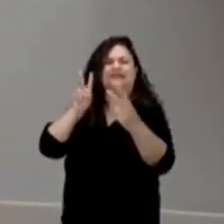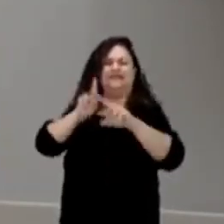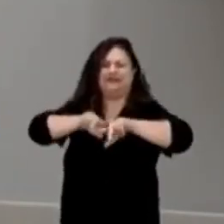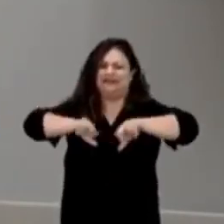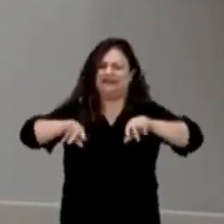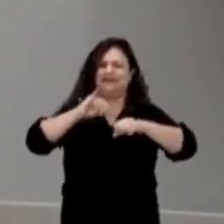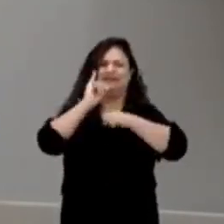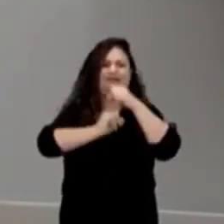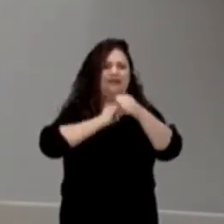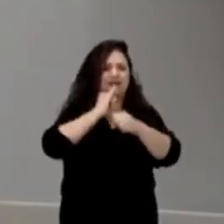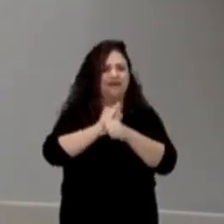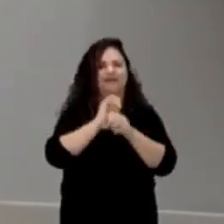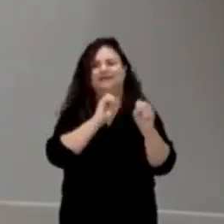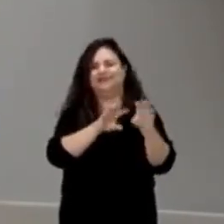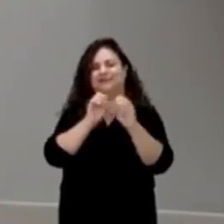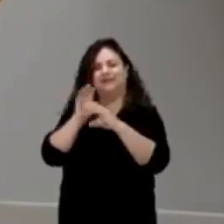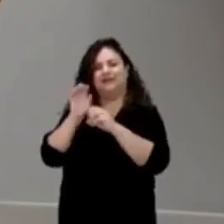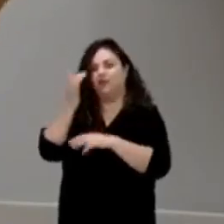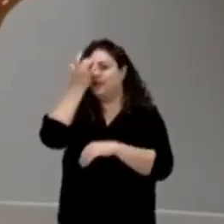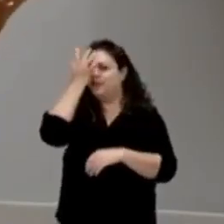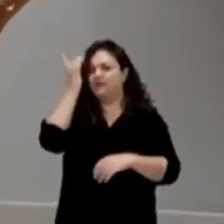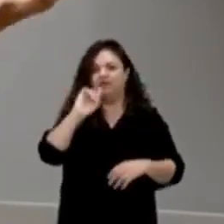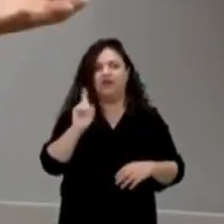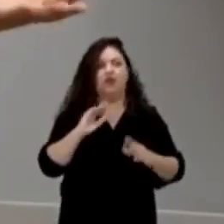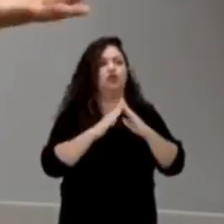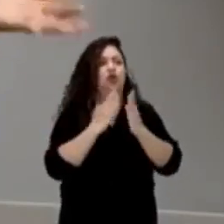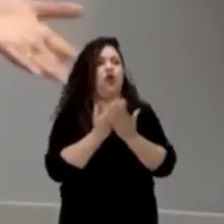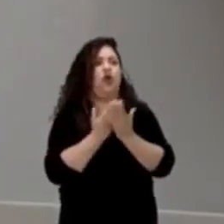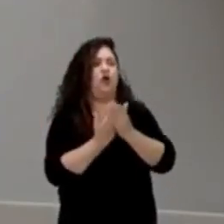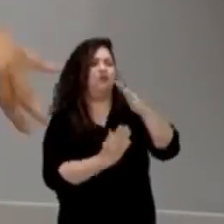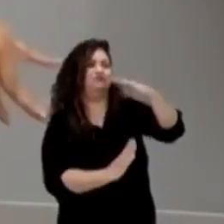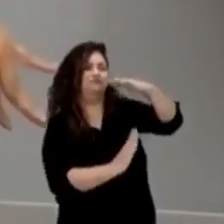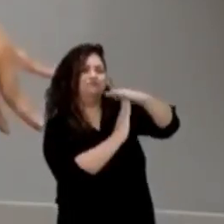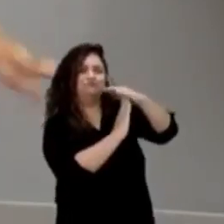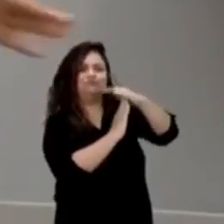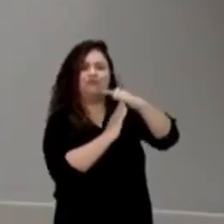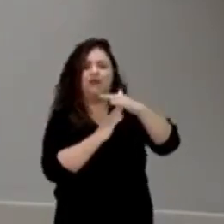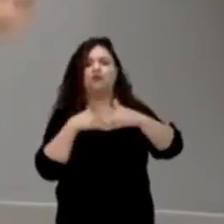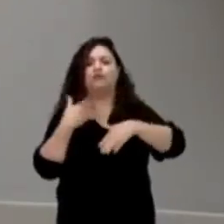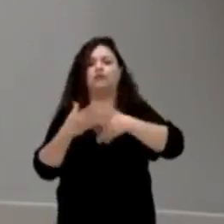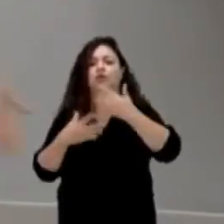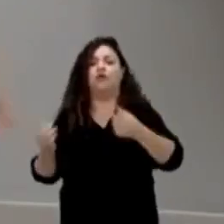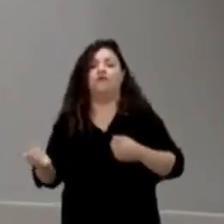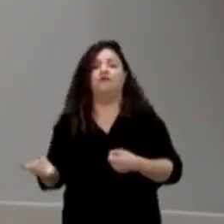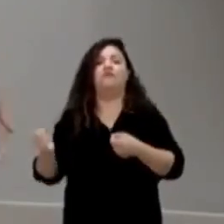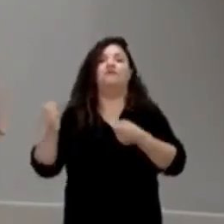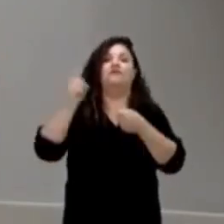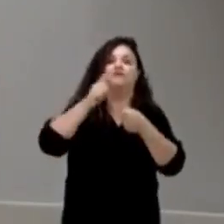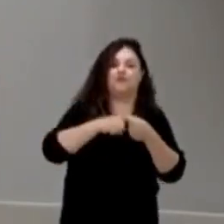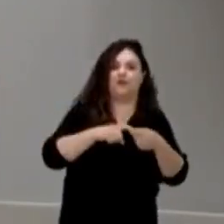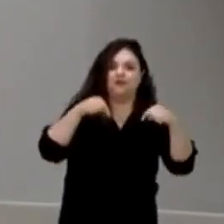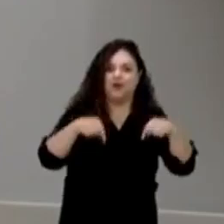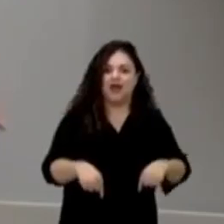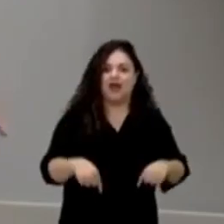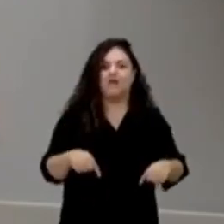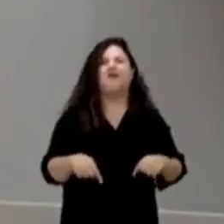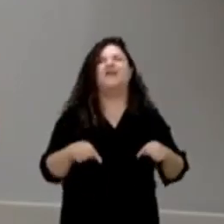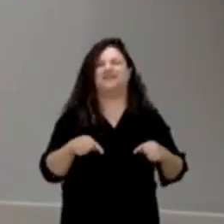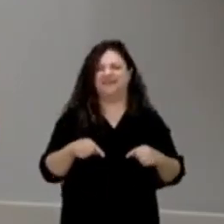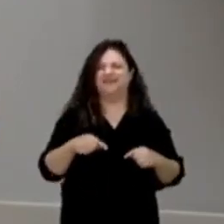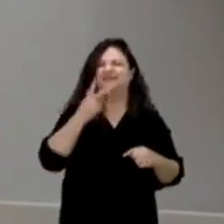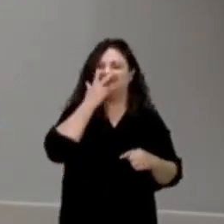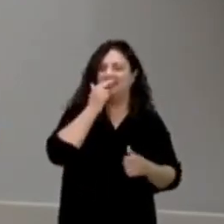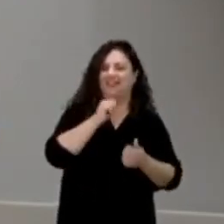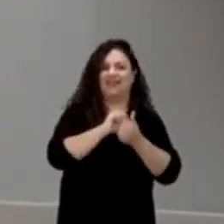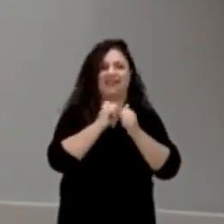online, de repente não ir mais pra escola, né? A gente voltou às aulas. As aulas presenciais esse ano, né? Então foi um ano